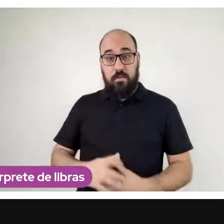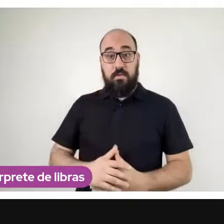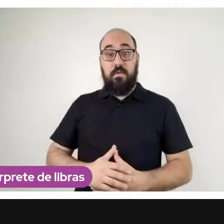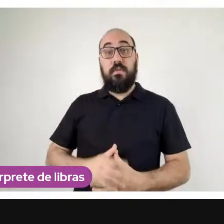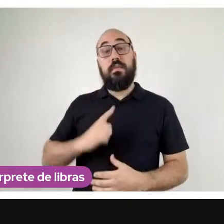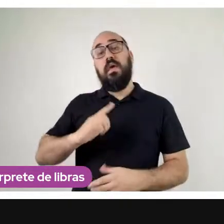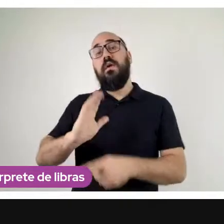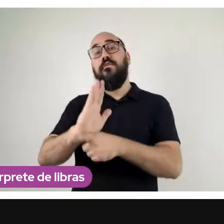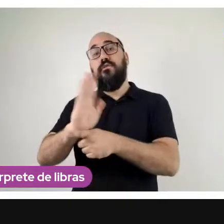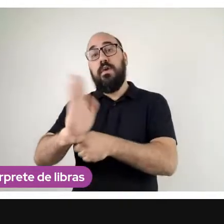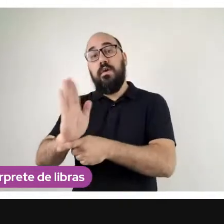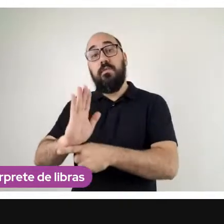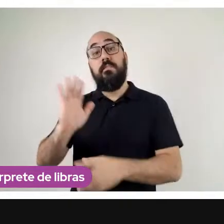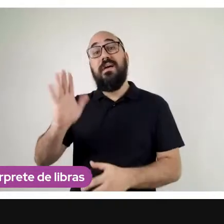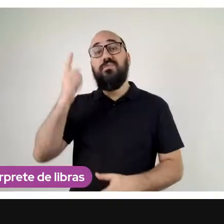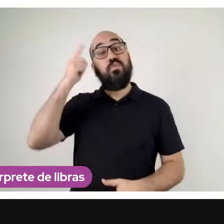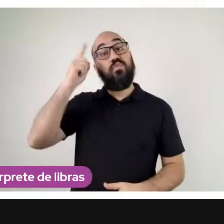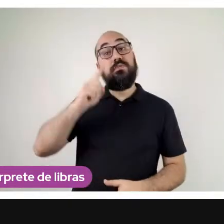isso.